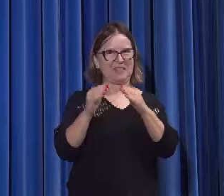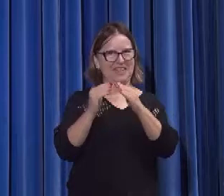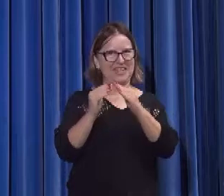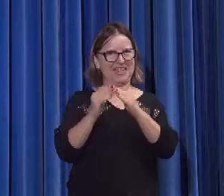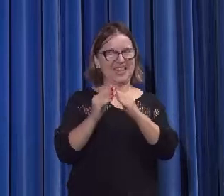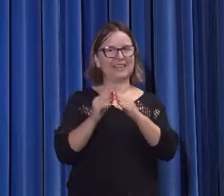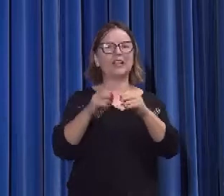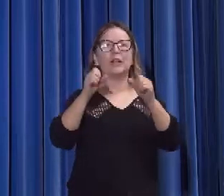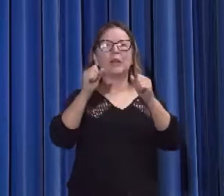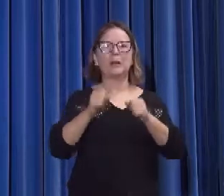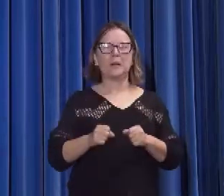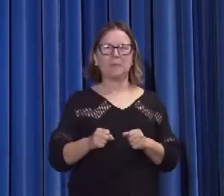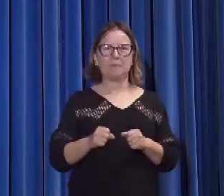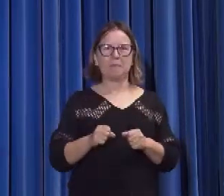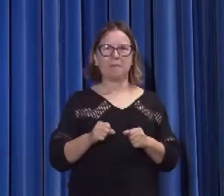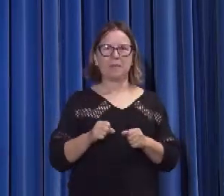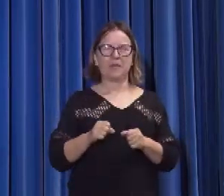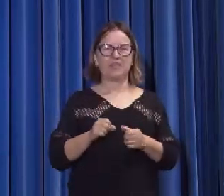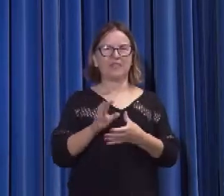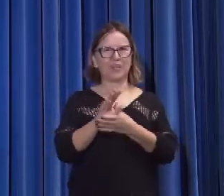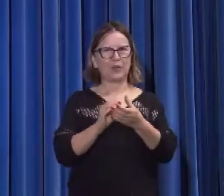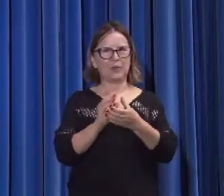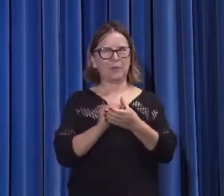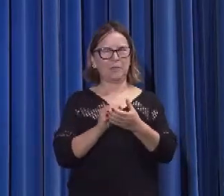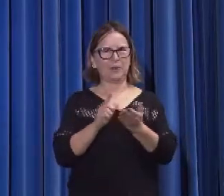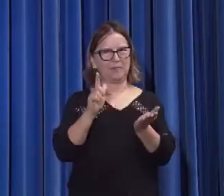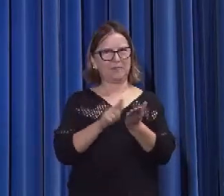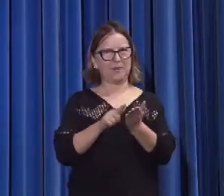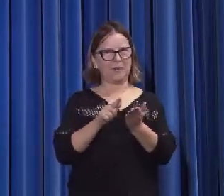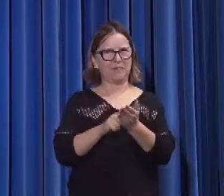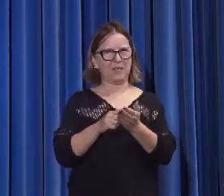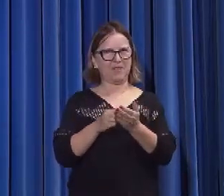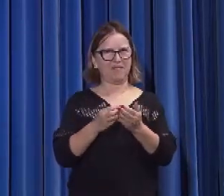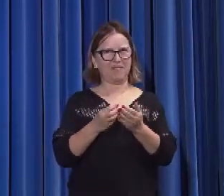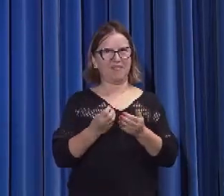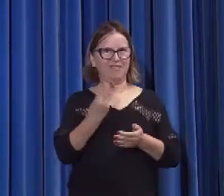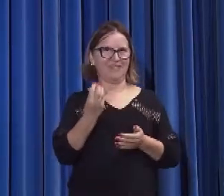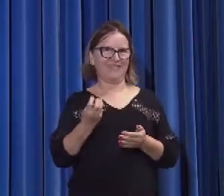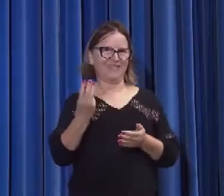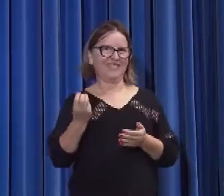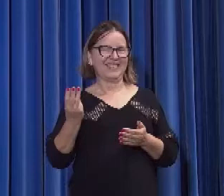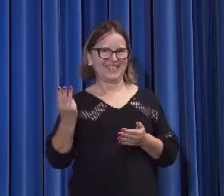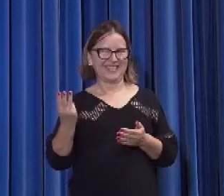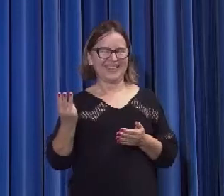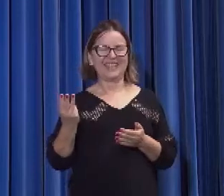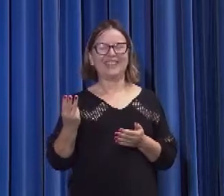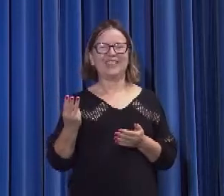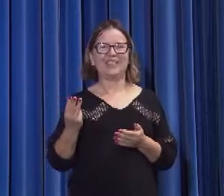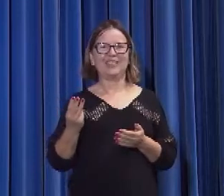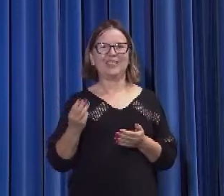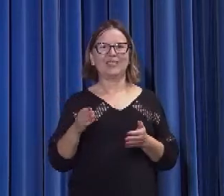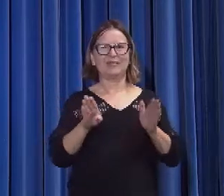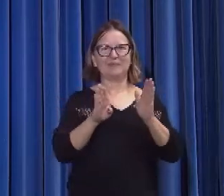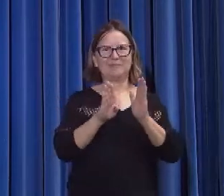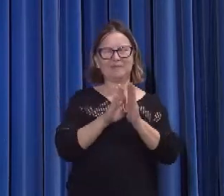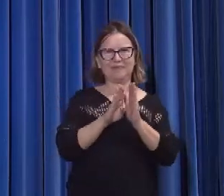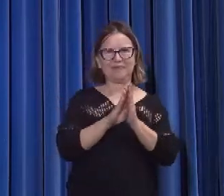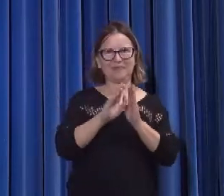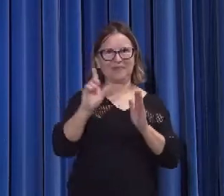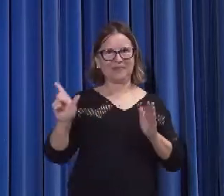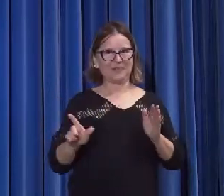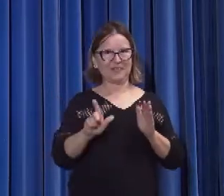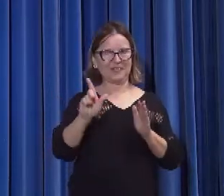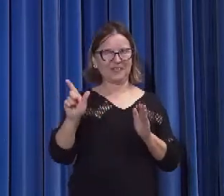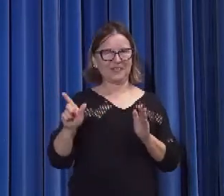boletim e acompanhar esse estudo. É só você entrar lá no site da Primeira Igreja Batista em